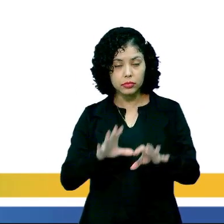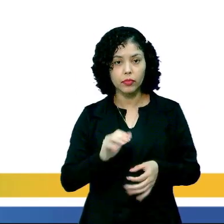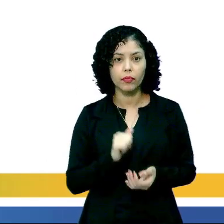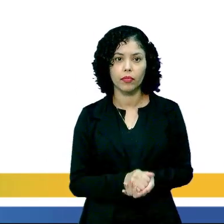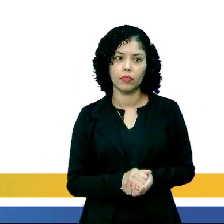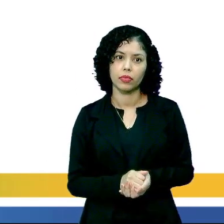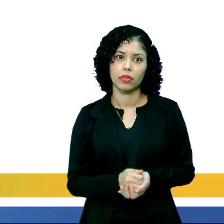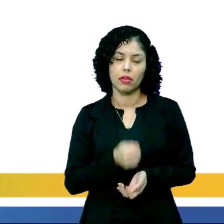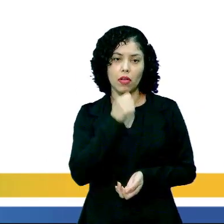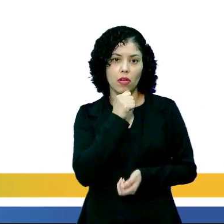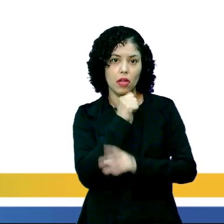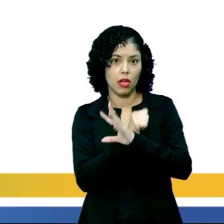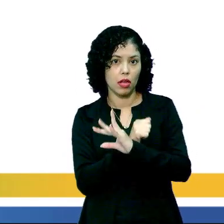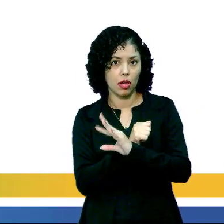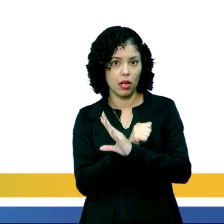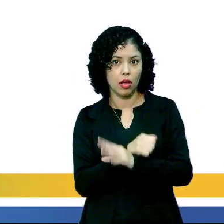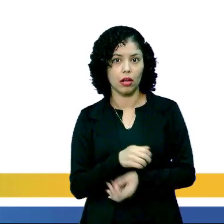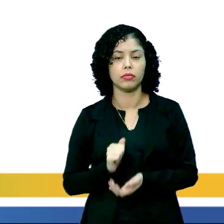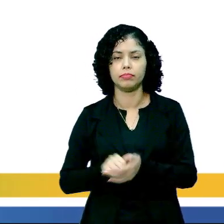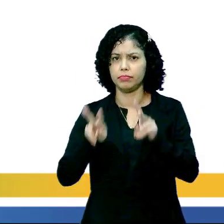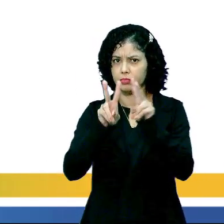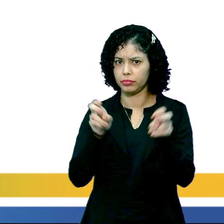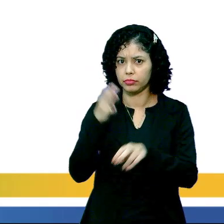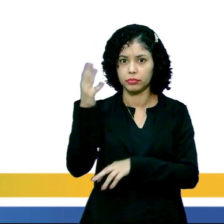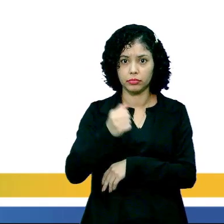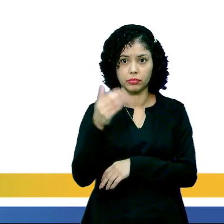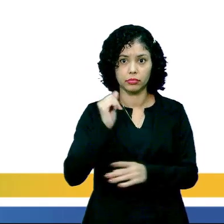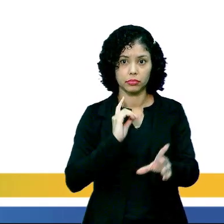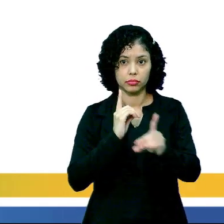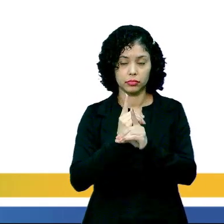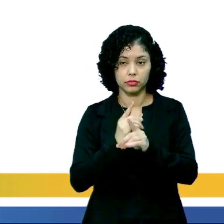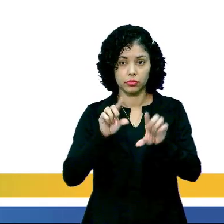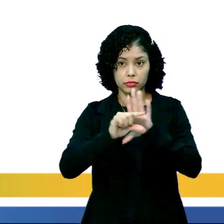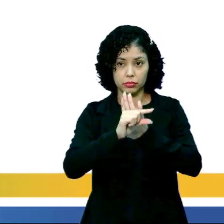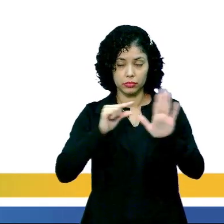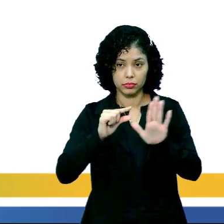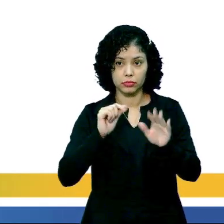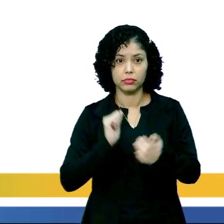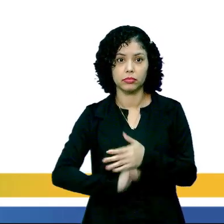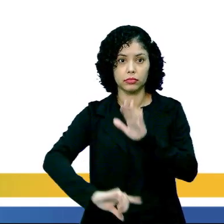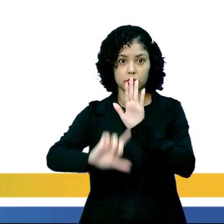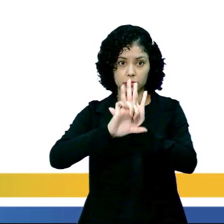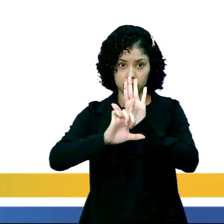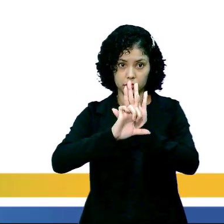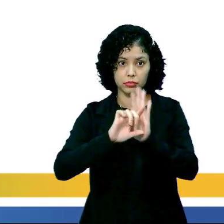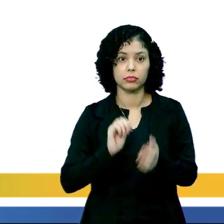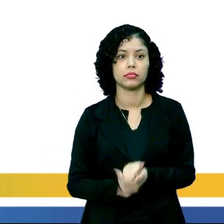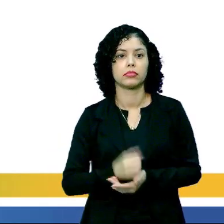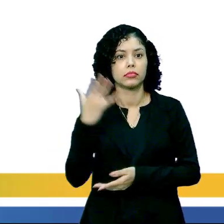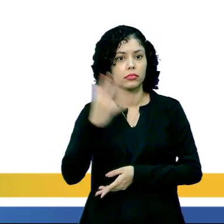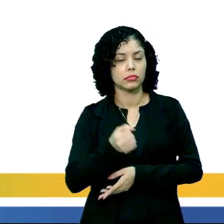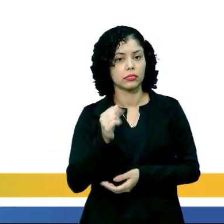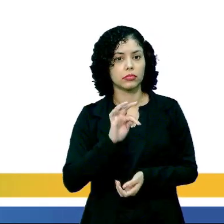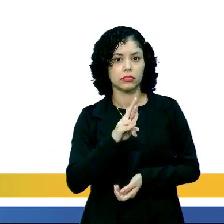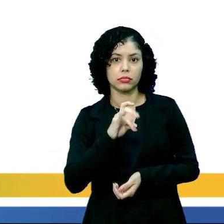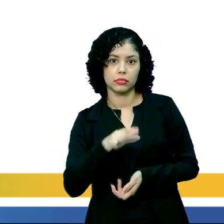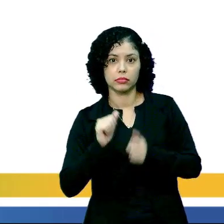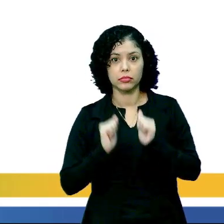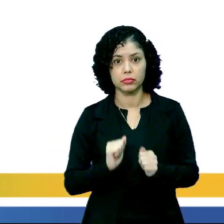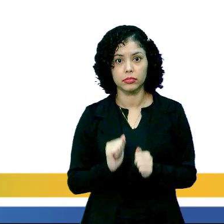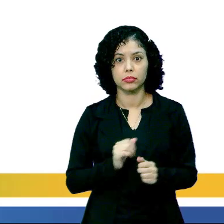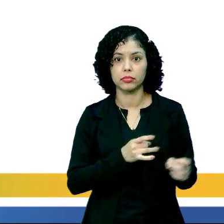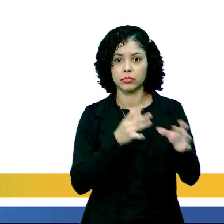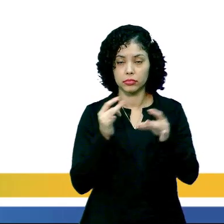que o teor de acidez em termos de ácido lático encontra-se na faixa permitida pela legislação o leite adulterado